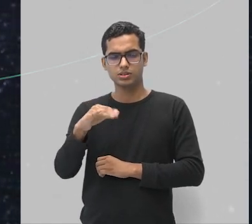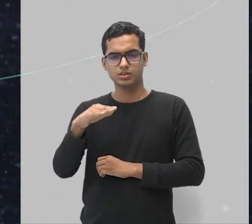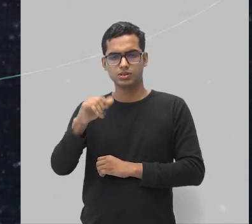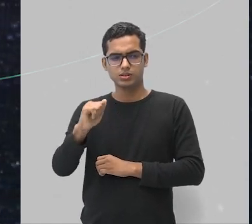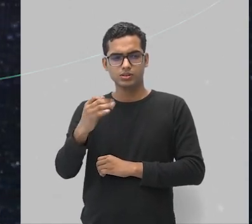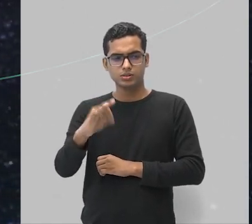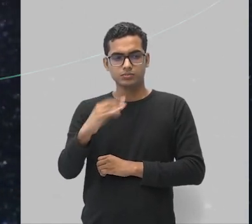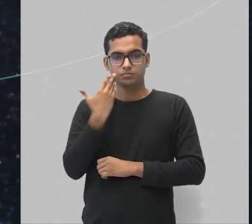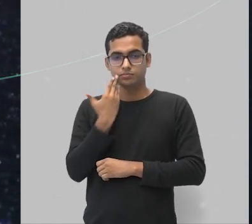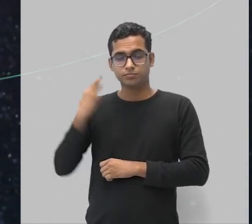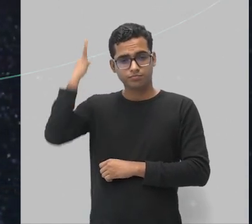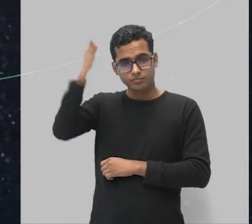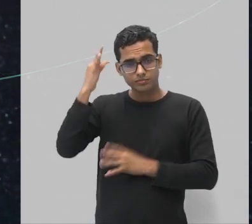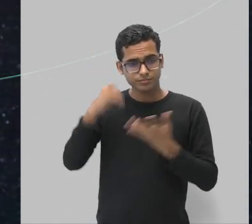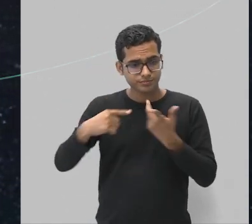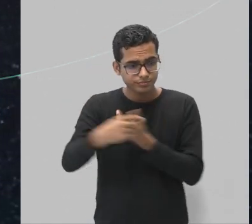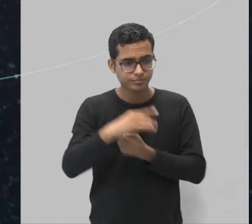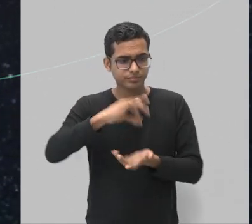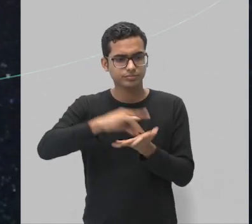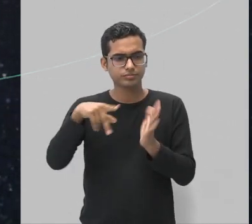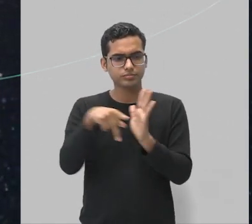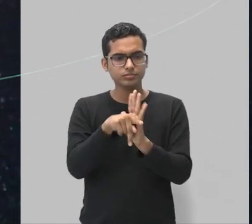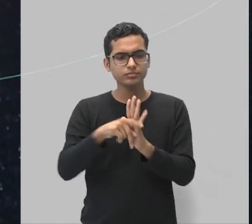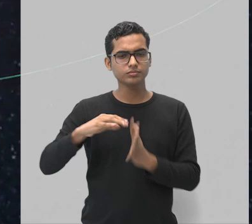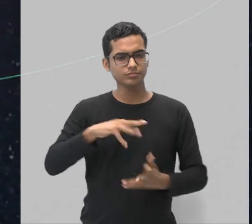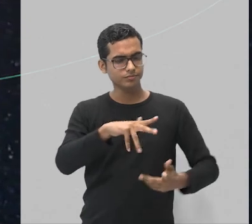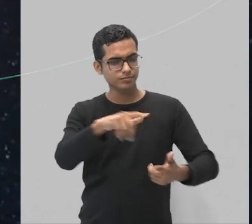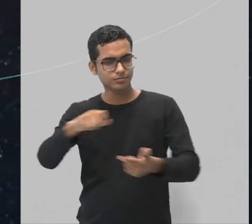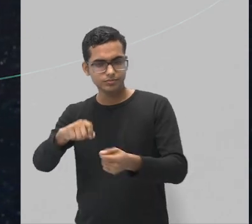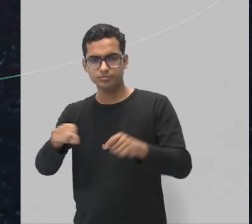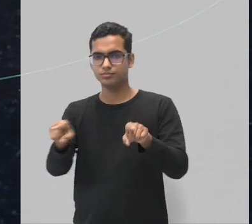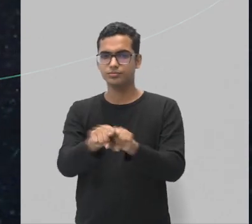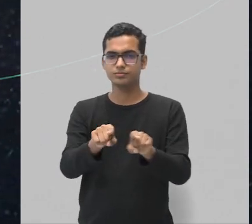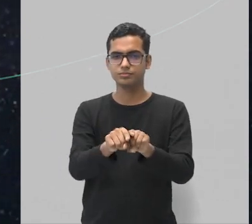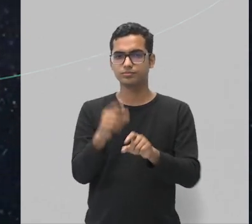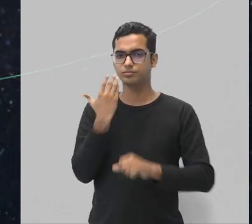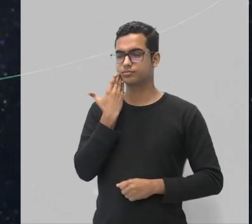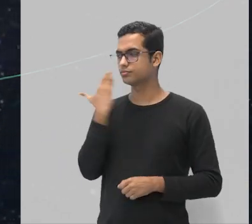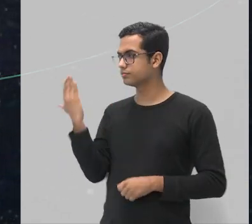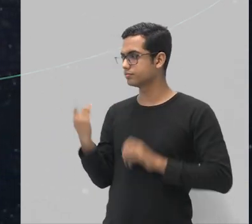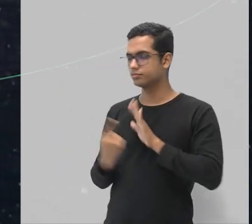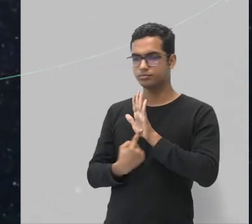há várias teorias de como se dá essa